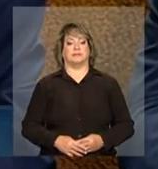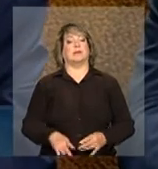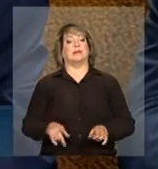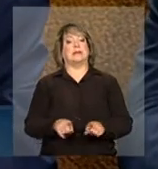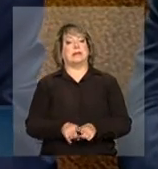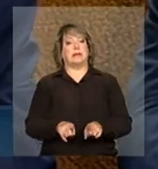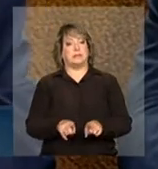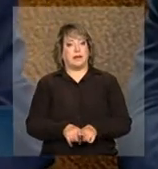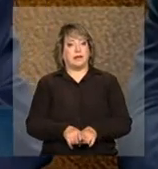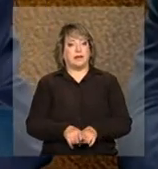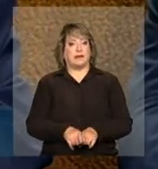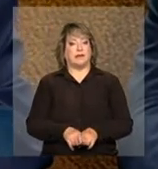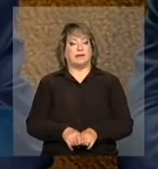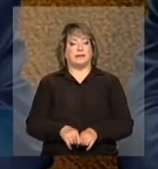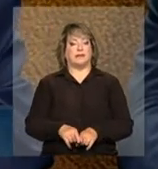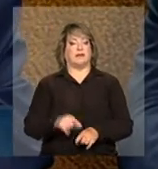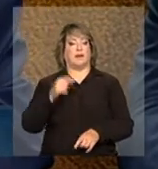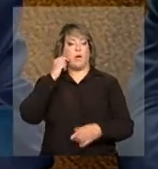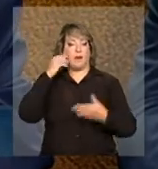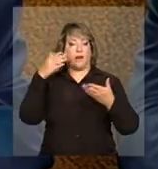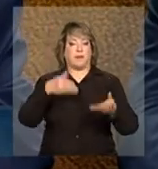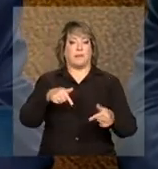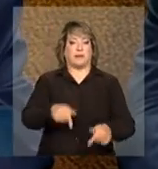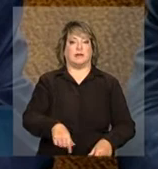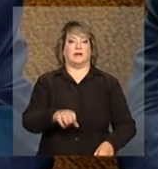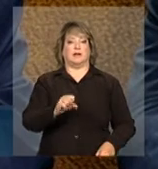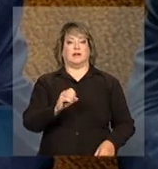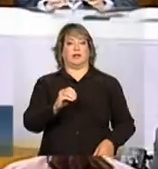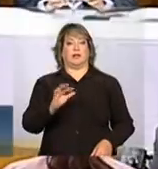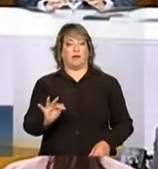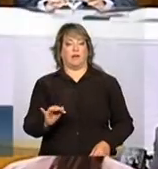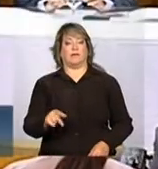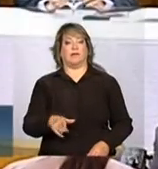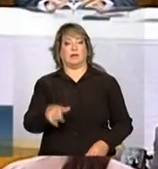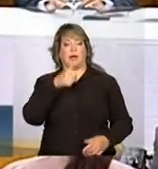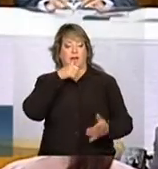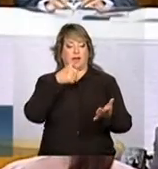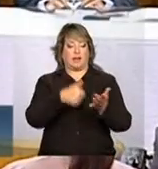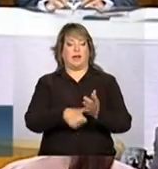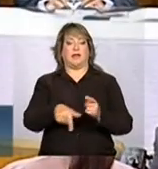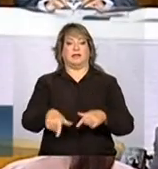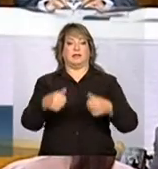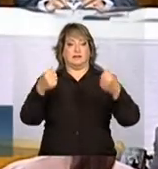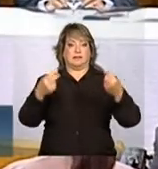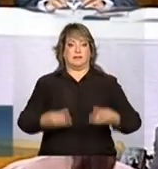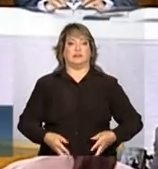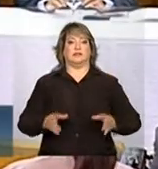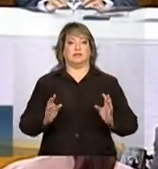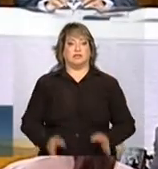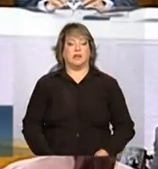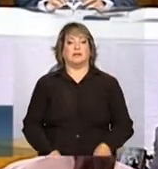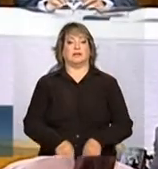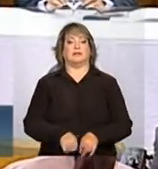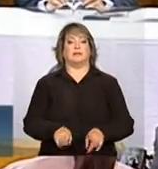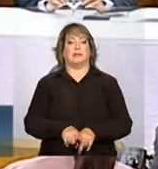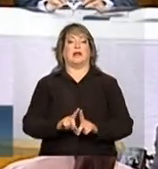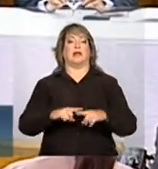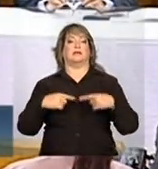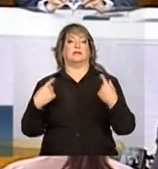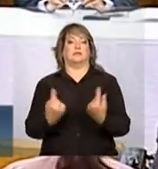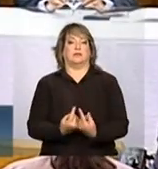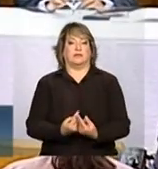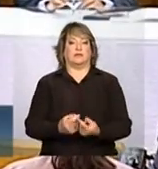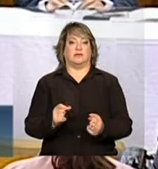também com a presença da SOF e diante da carta aqui apresentada, né, e das rodadas que